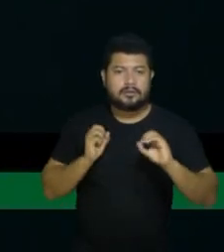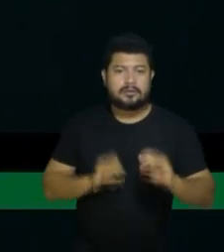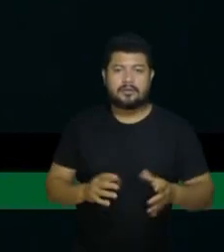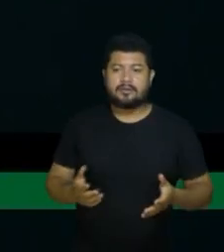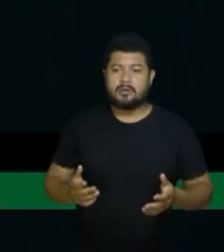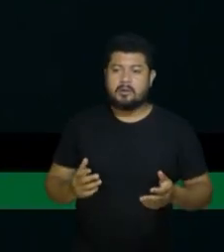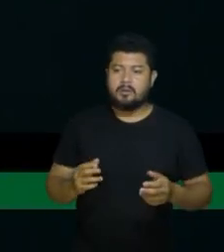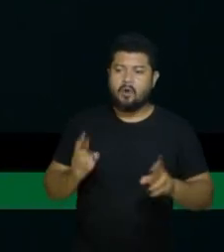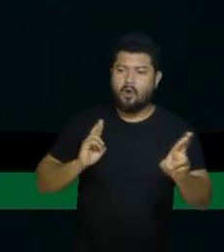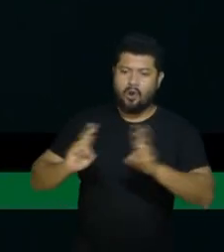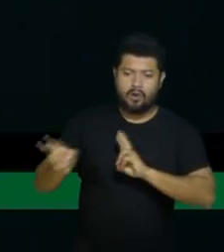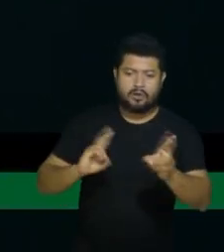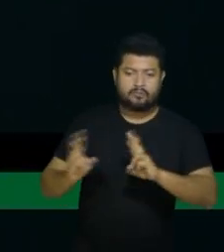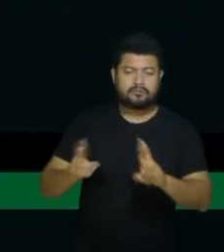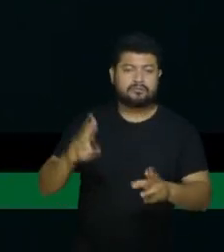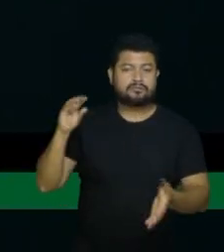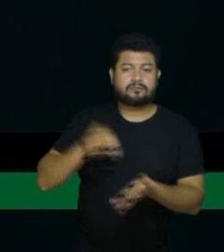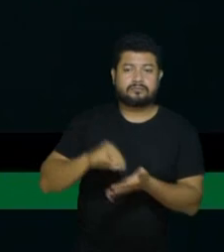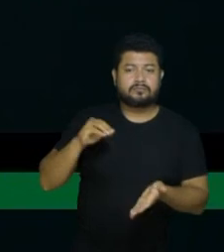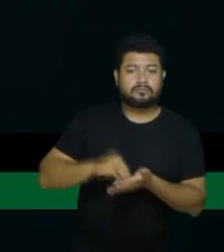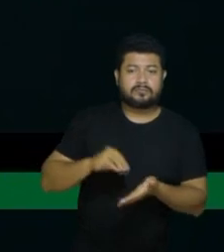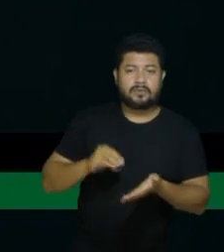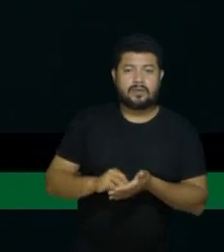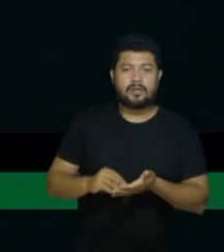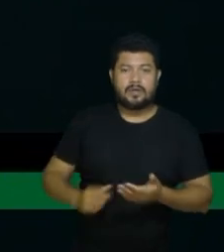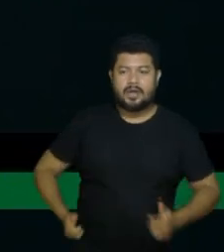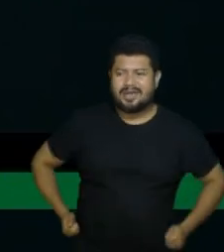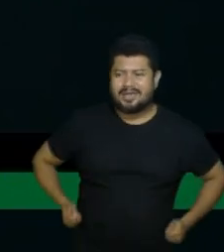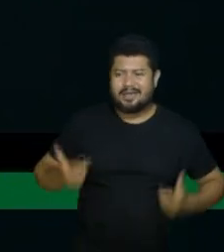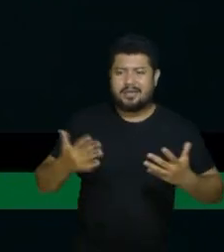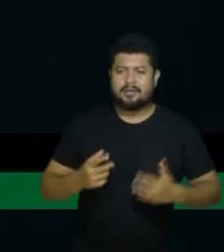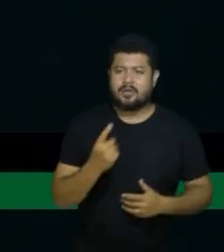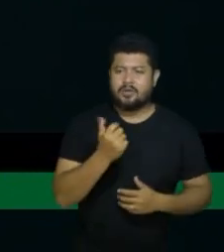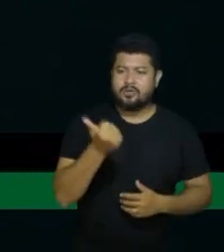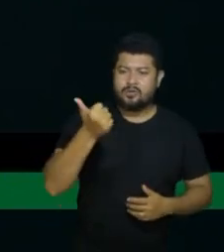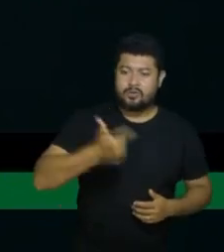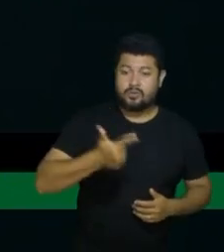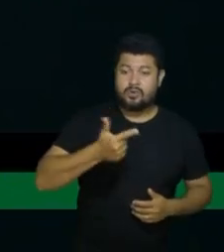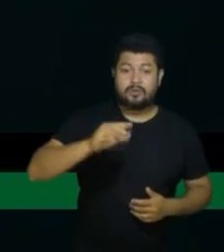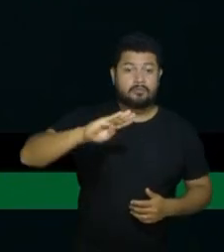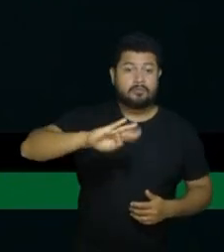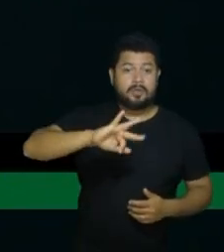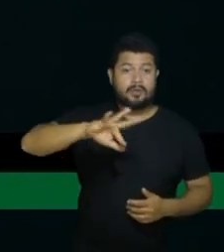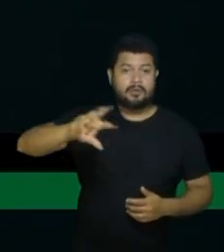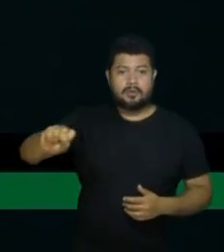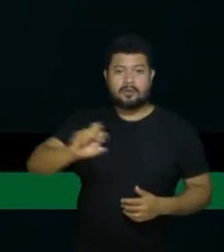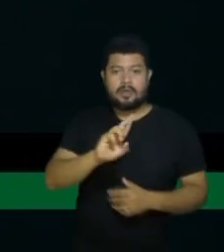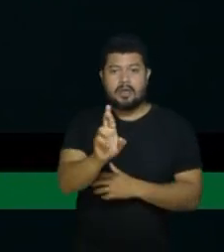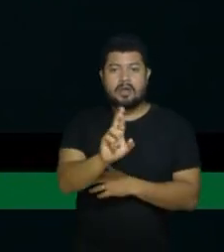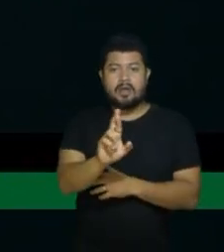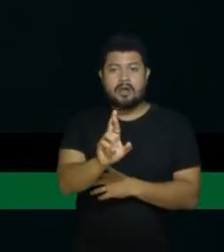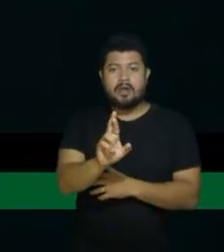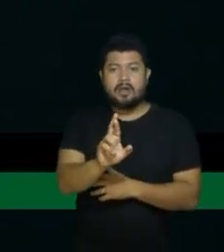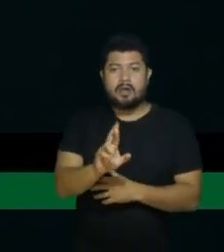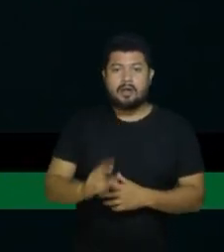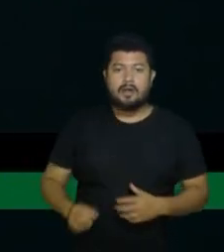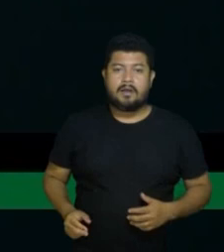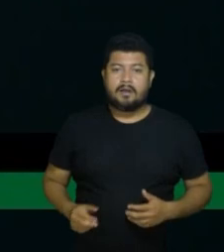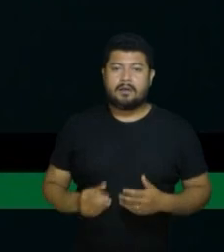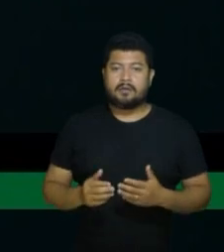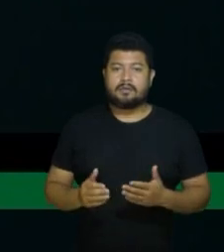Rodovia nós ter que gastar 12 bilhões de reais que é o curso que vai ter na eleição de